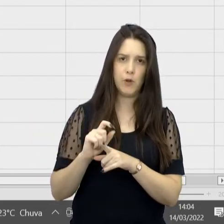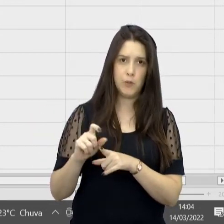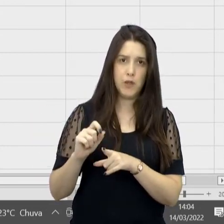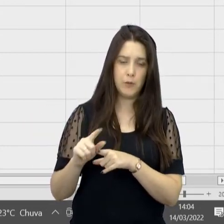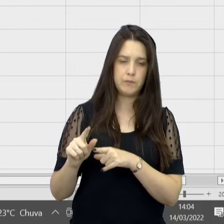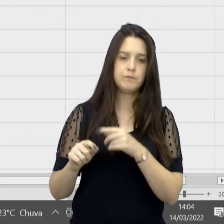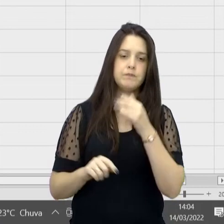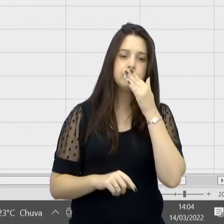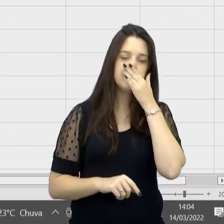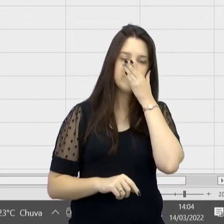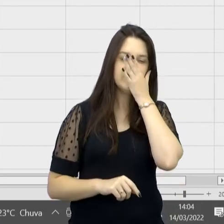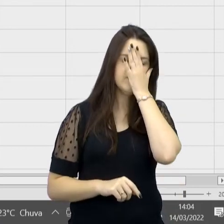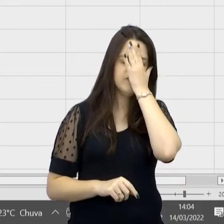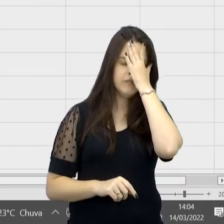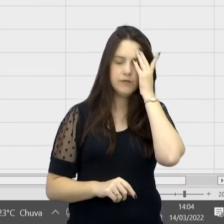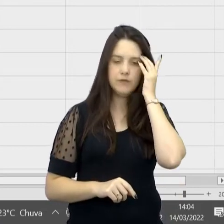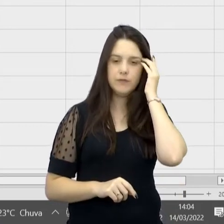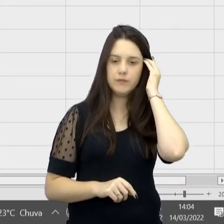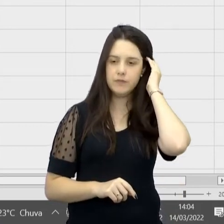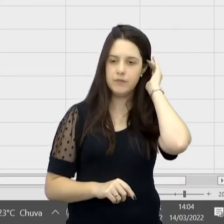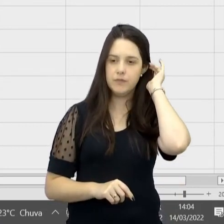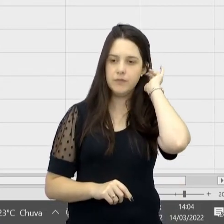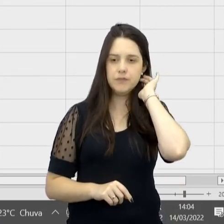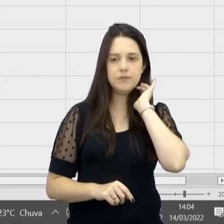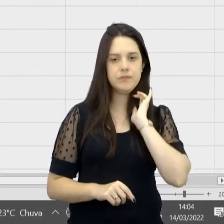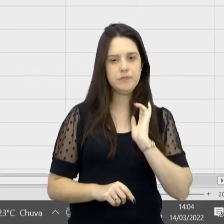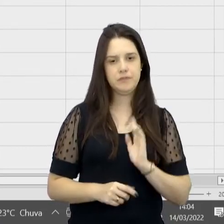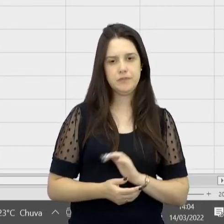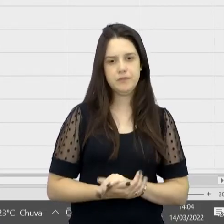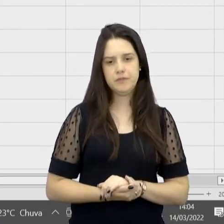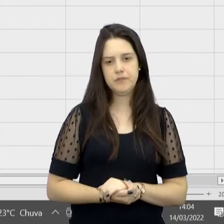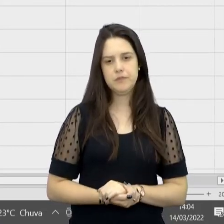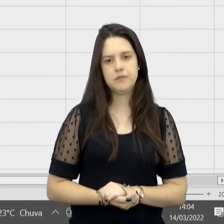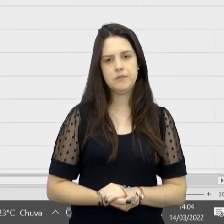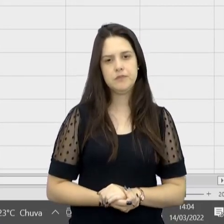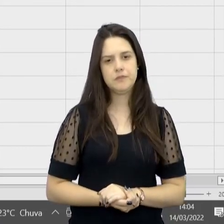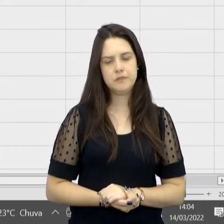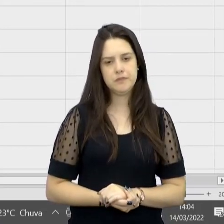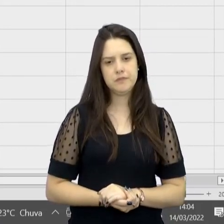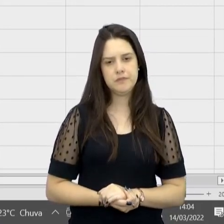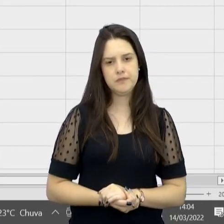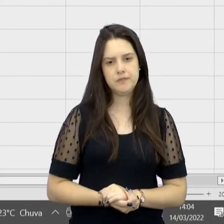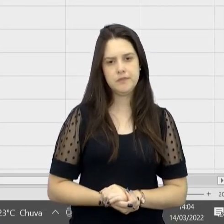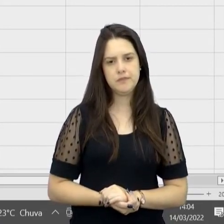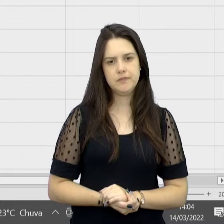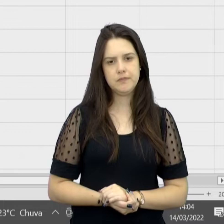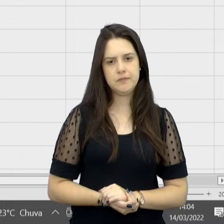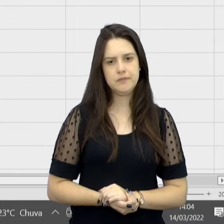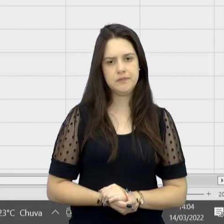sozinho. Opa, nessa não foi. Deixa eu ver aqui.